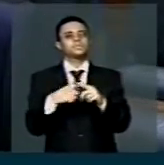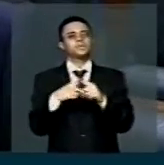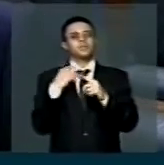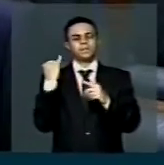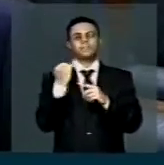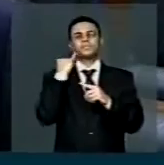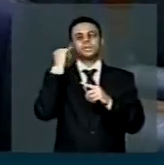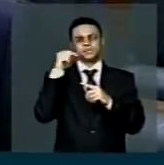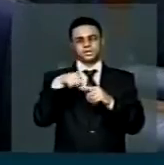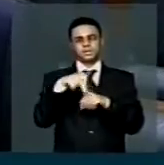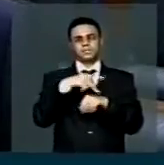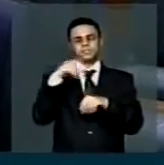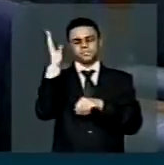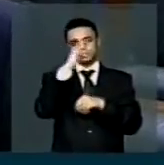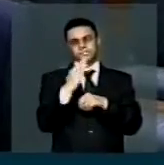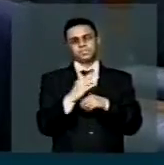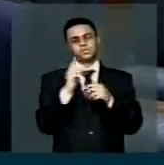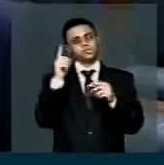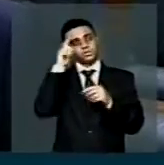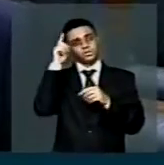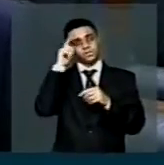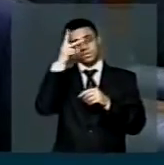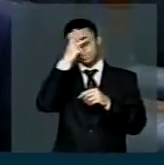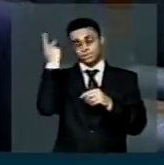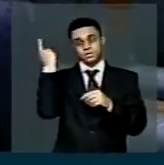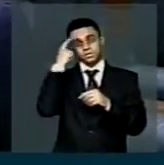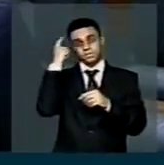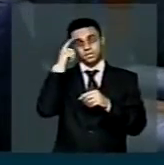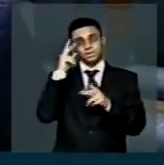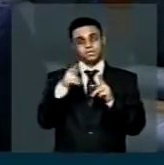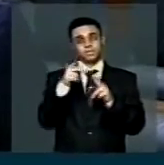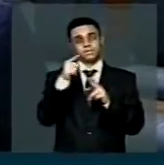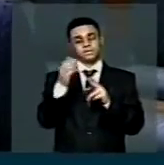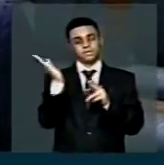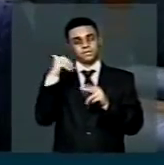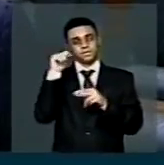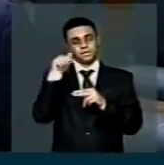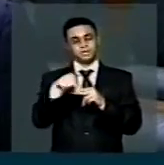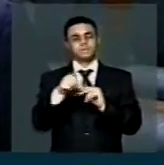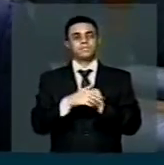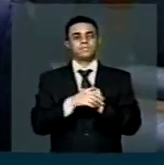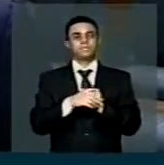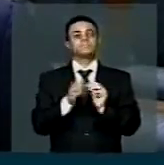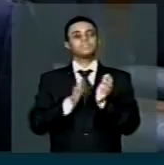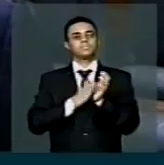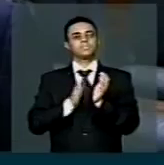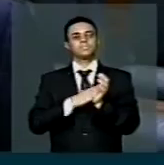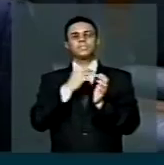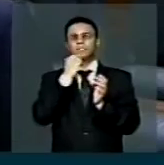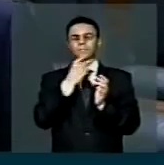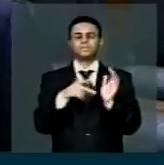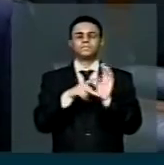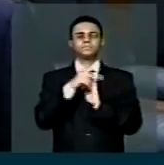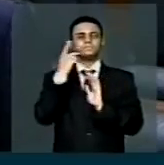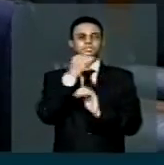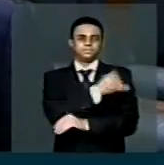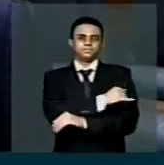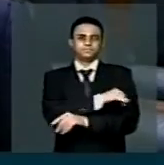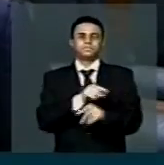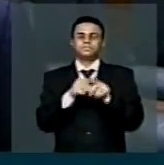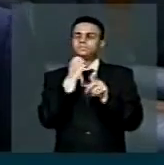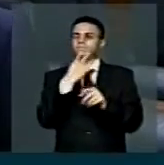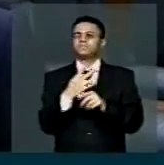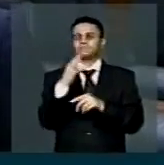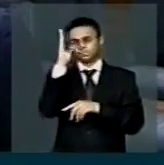que cada dia pessoas que pensam como Vossa Excelência venham para esse parlamento. Parabéns, é bom para o Rio de Janeiro e bom para o